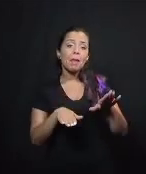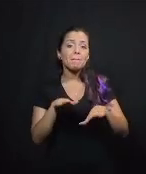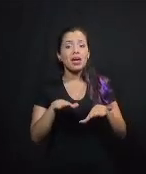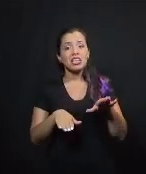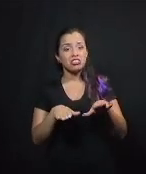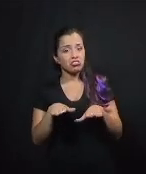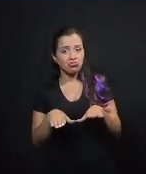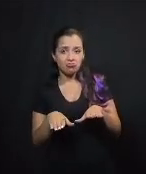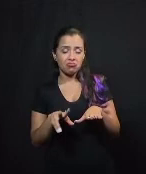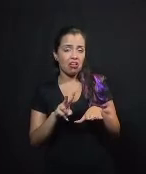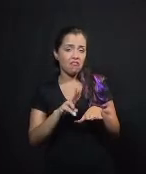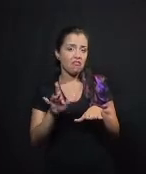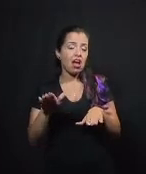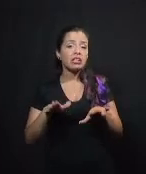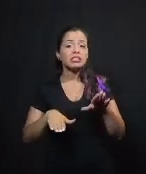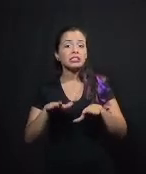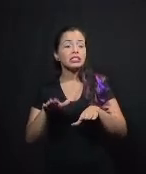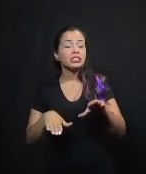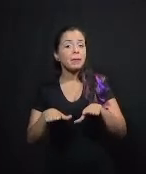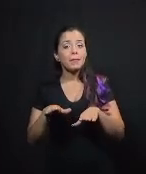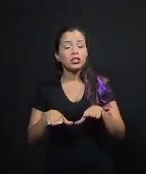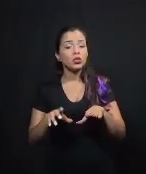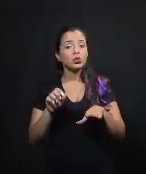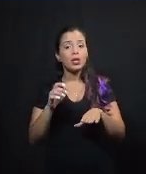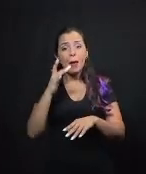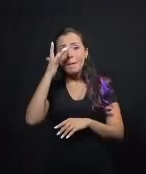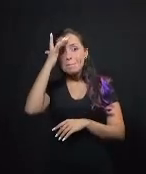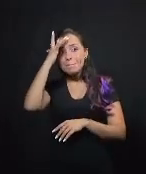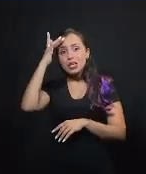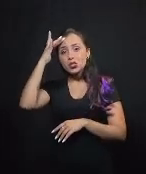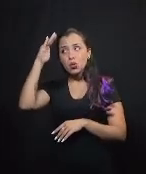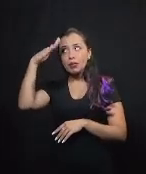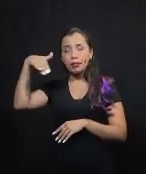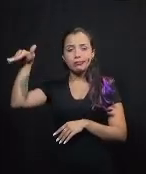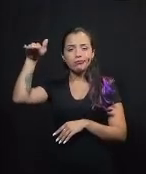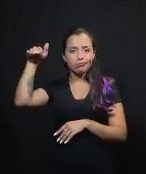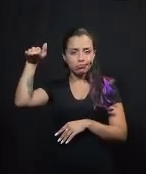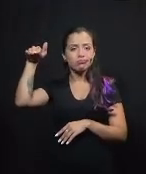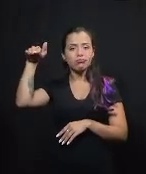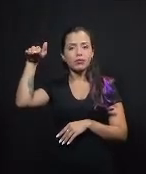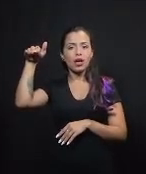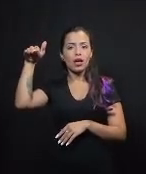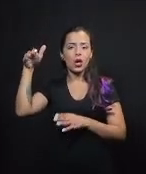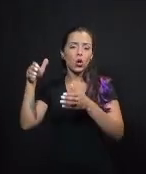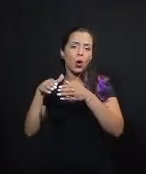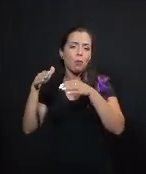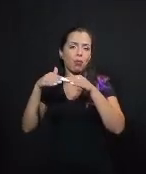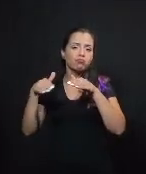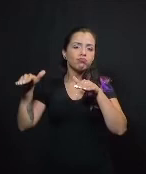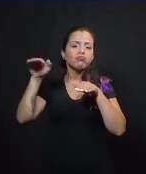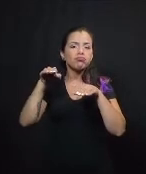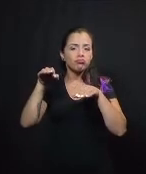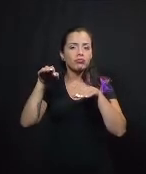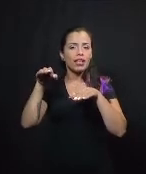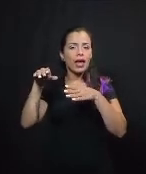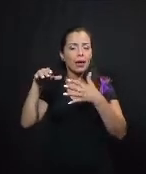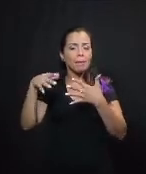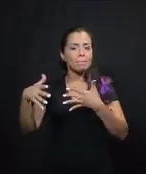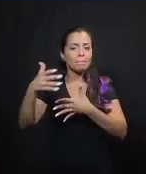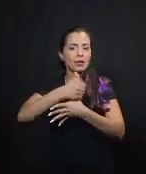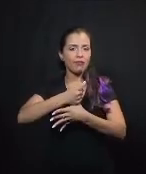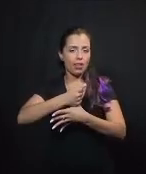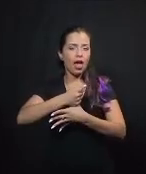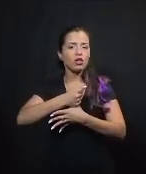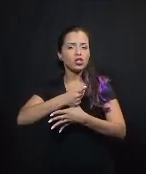sinceramente, depende de que o pessoal lá de cima, que é dos estratos mais privilegiados,